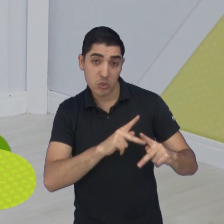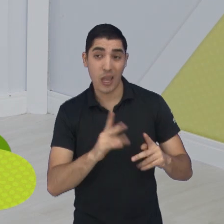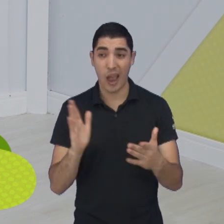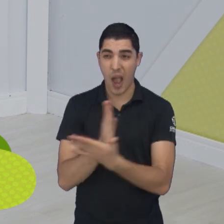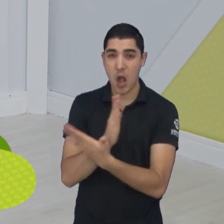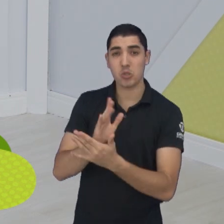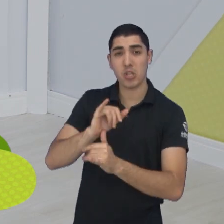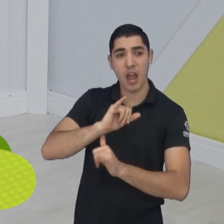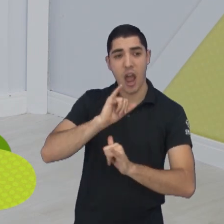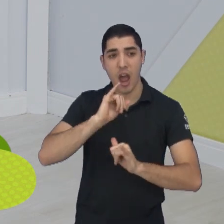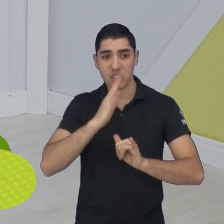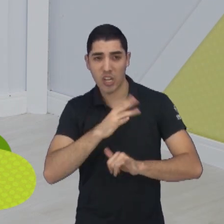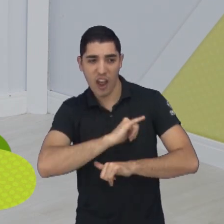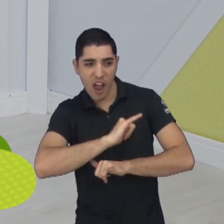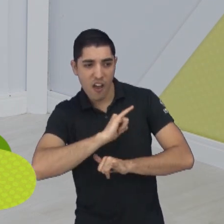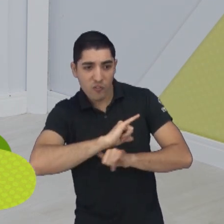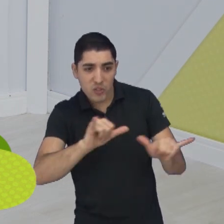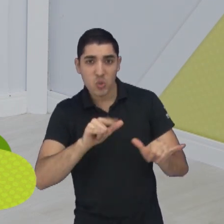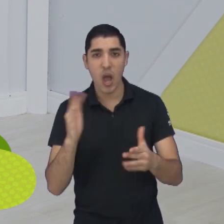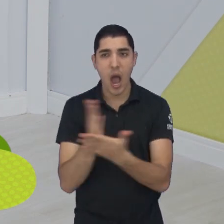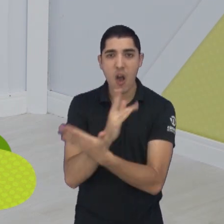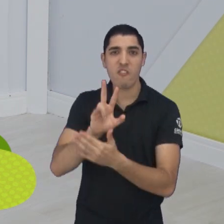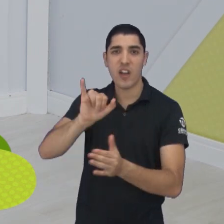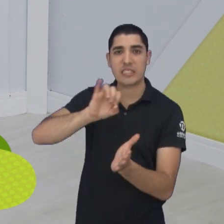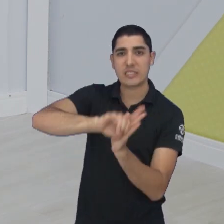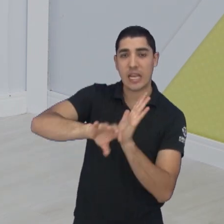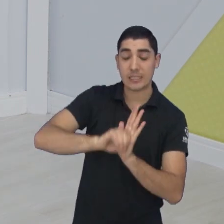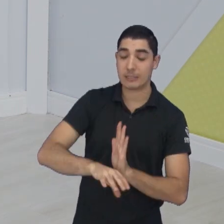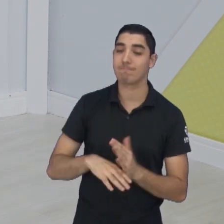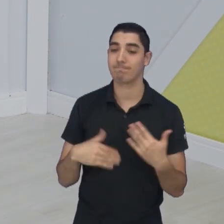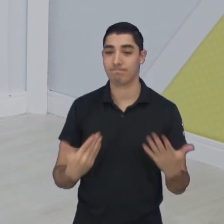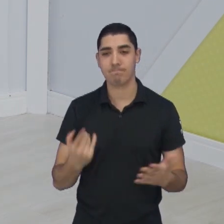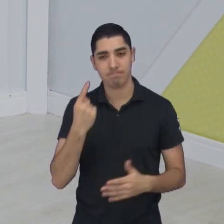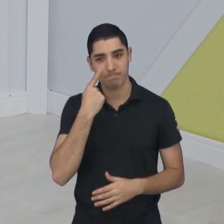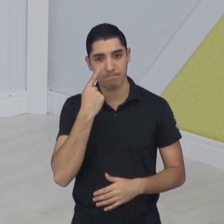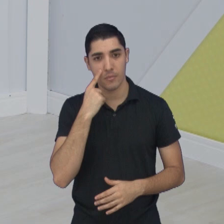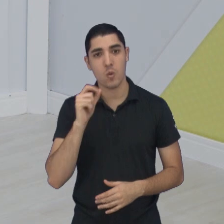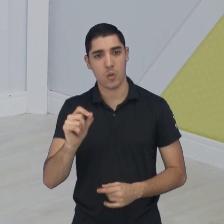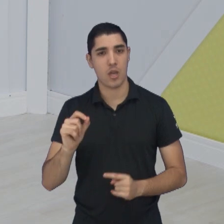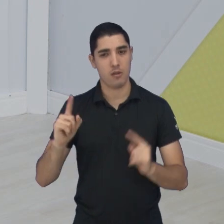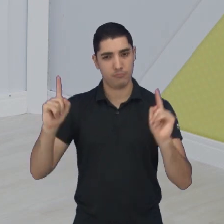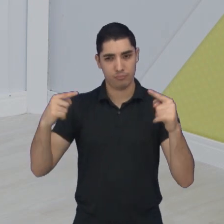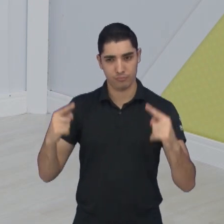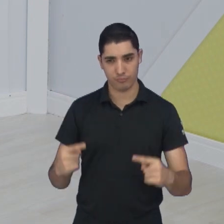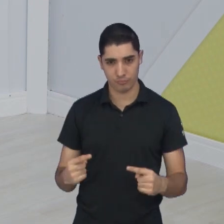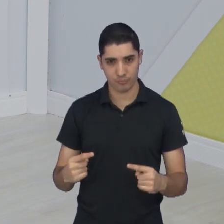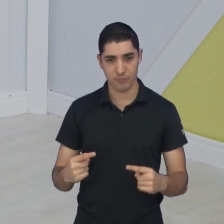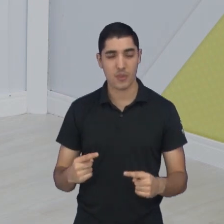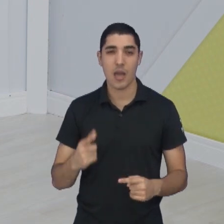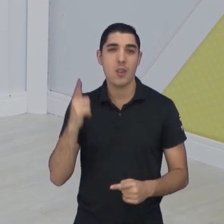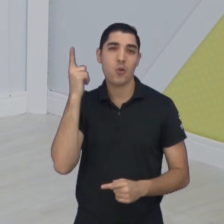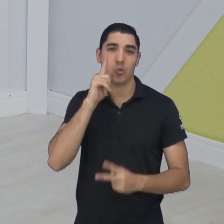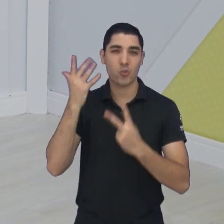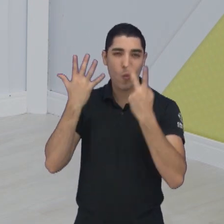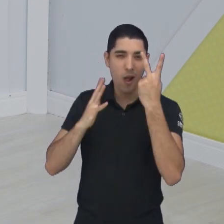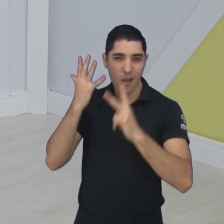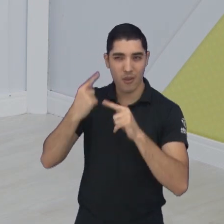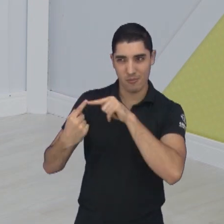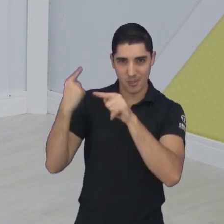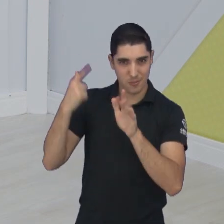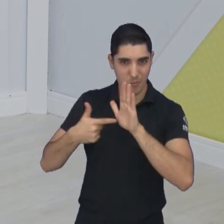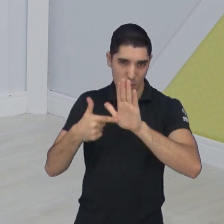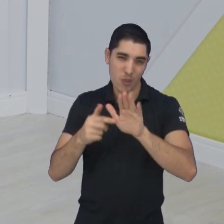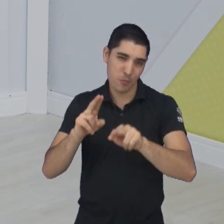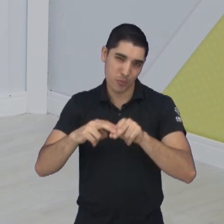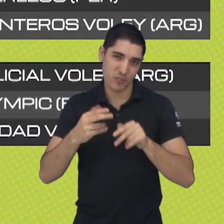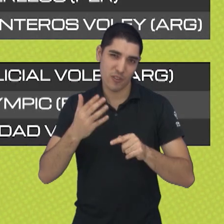também com a eliminação na competição. Vamos dar uma olhadinha aqui na campanha. Primeiro, os jogos da primeira fase, né? A gente não teve o programa no Carnaval, por isso que a gente vai colocar. O São